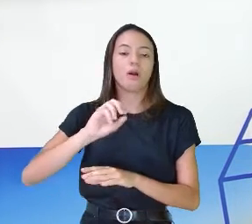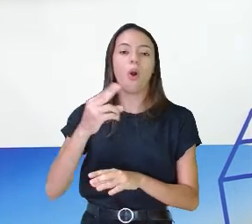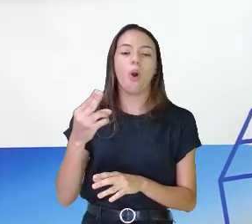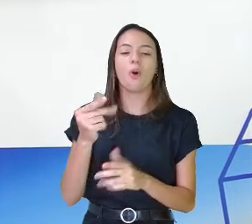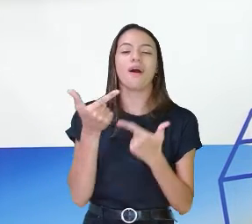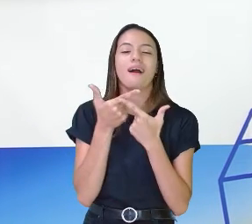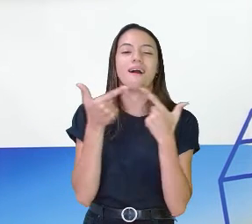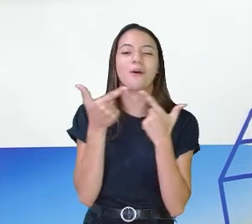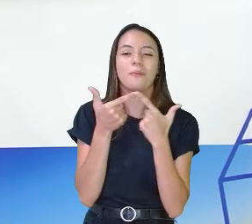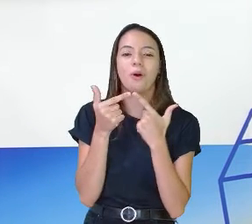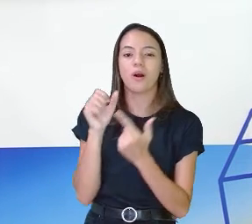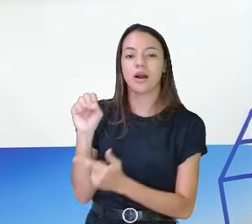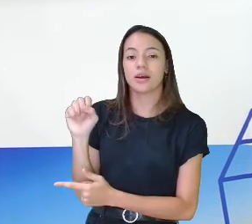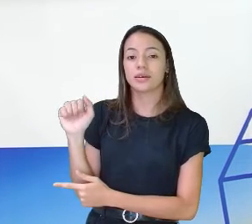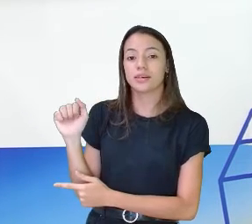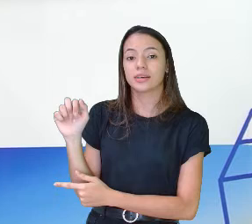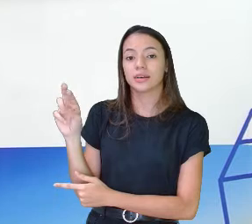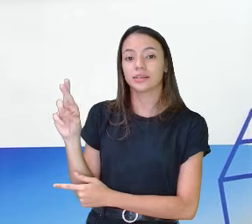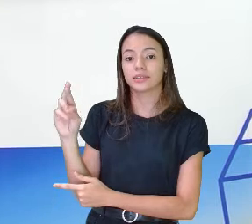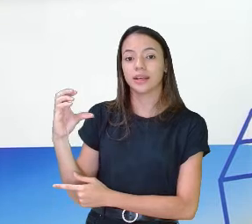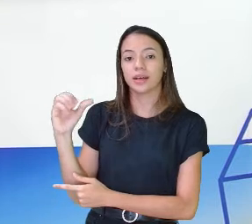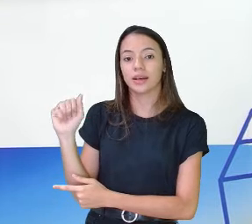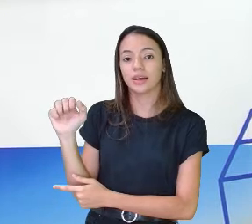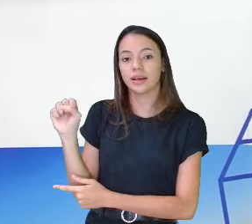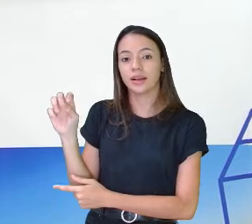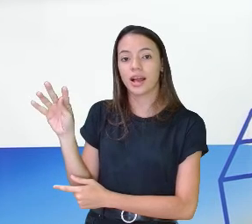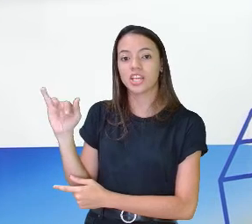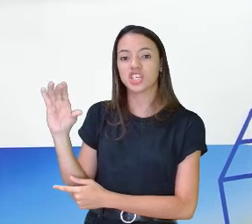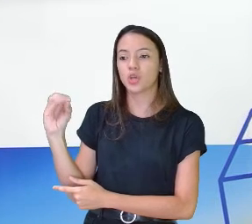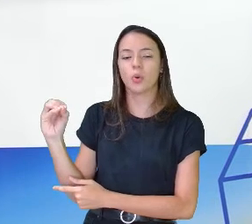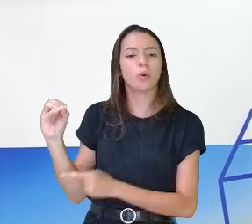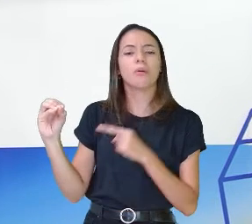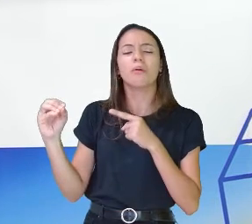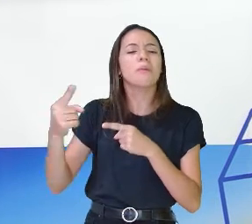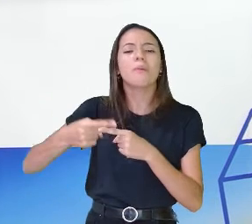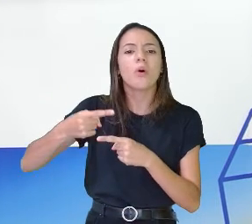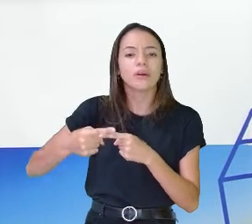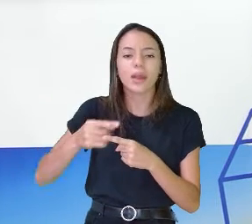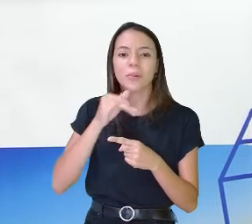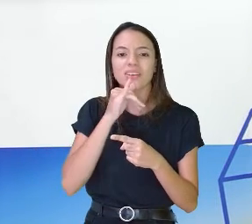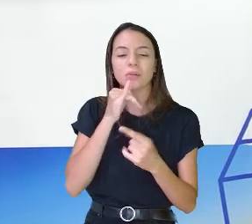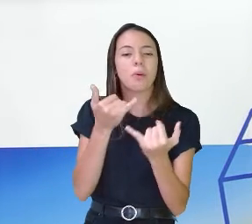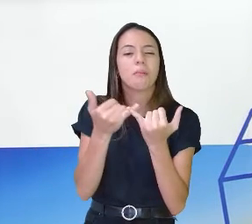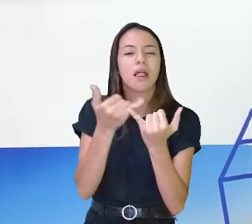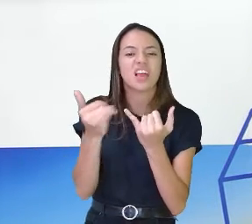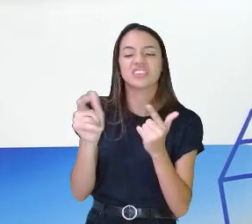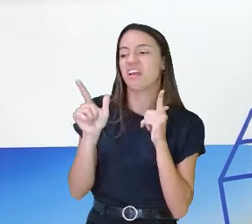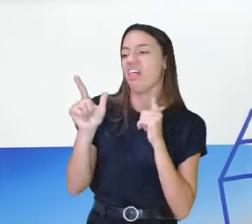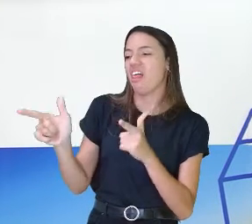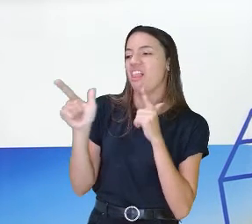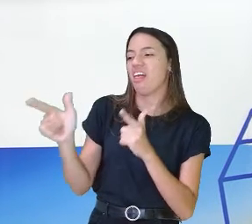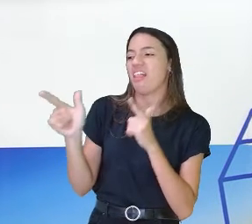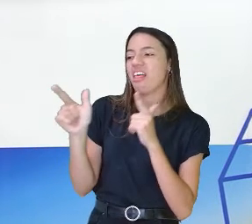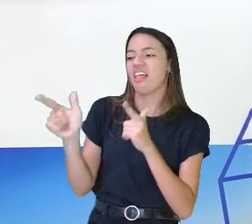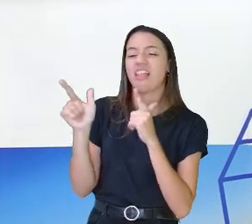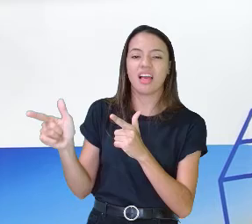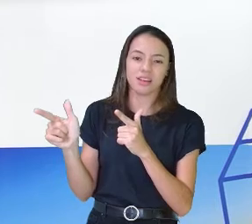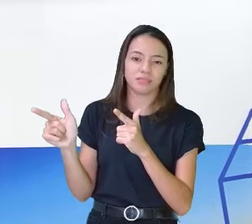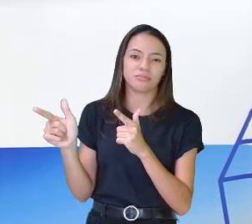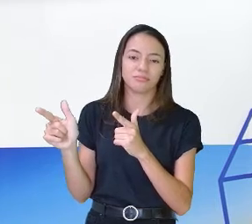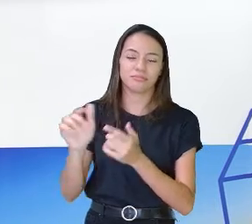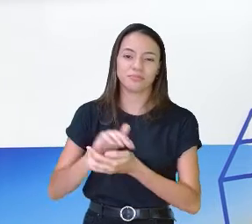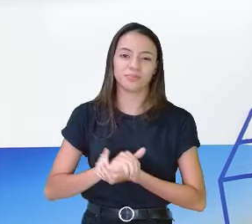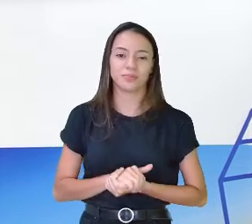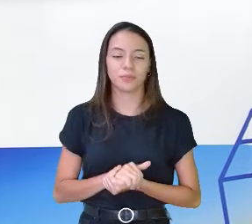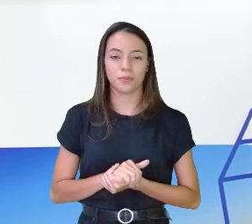sarcástico. Porque esse humor sarcástico, ele meio que beira a zombaria, né? Para zombar. Então,